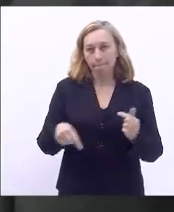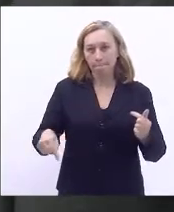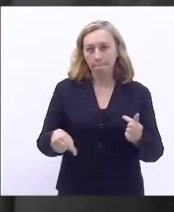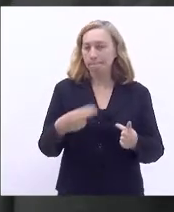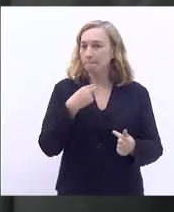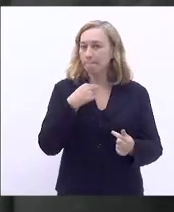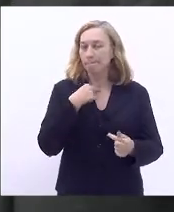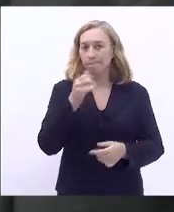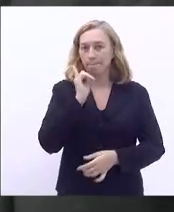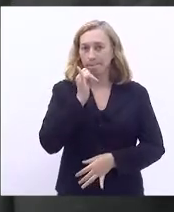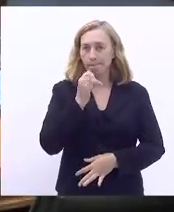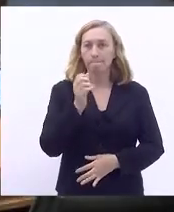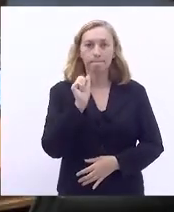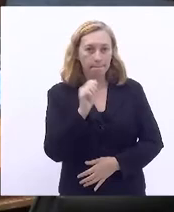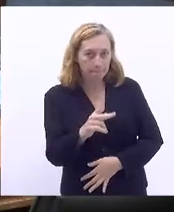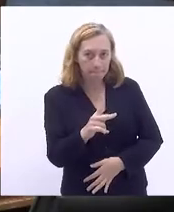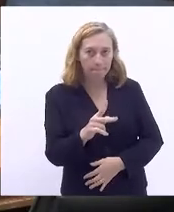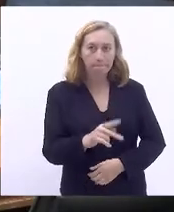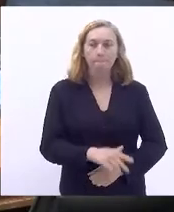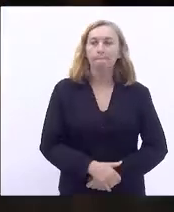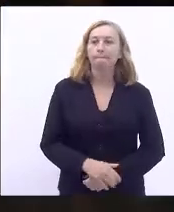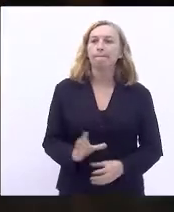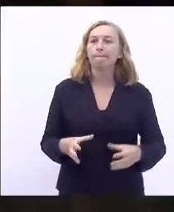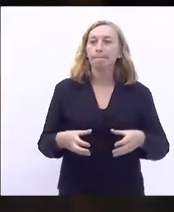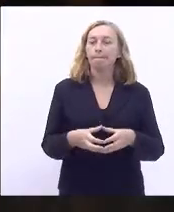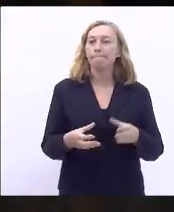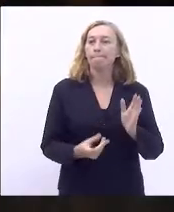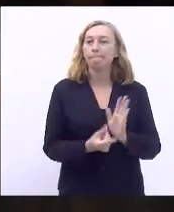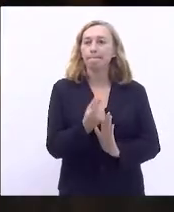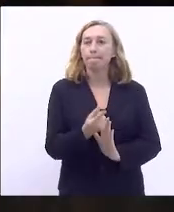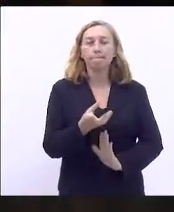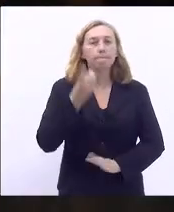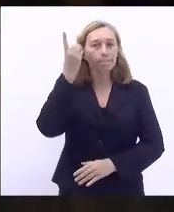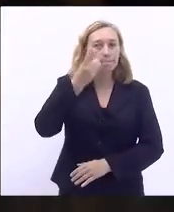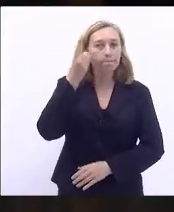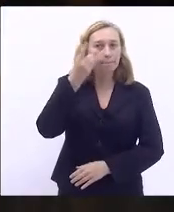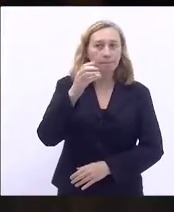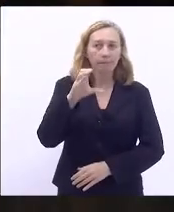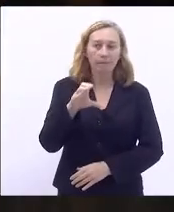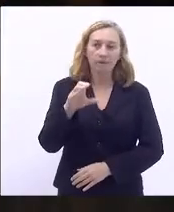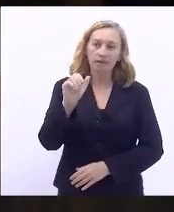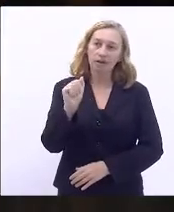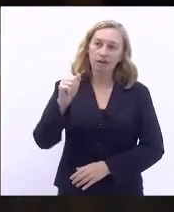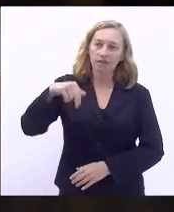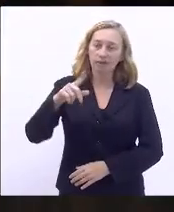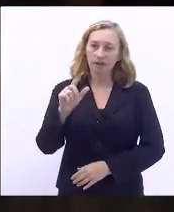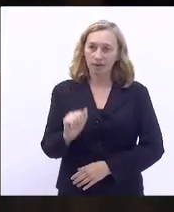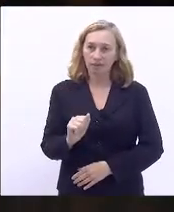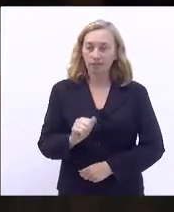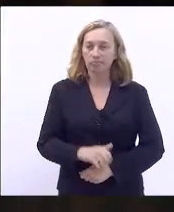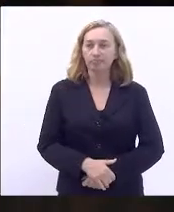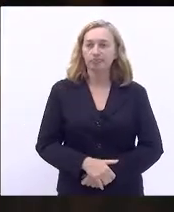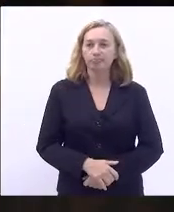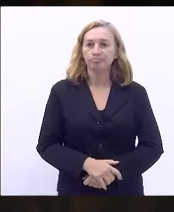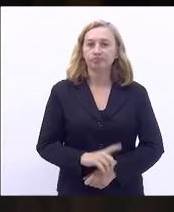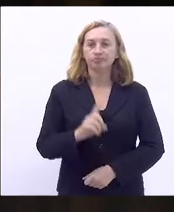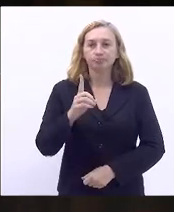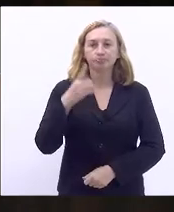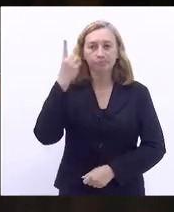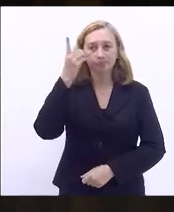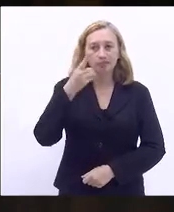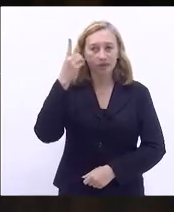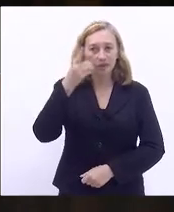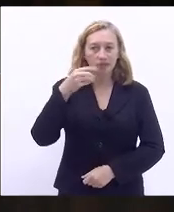relatar. Ok. Pela comissão de orçamento, deputado Márcio Canella. Deputado Márcio Canella. Deputado Marcos